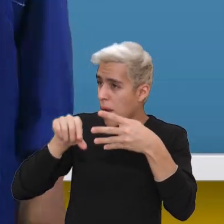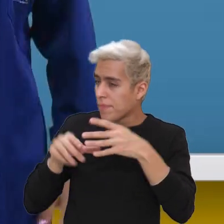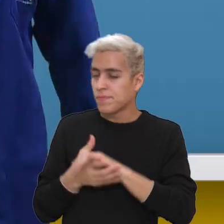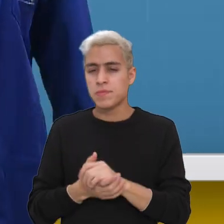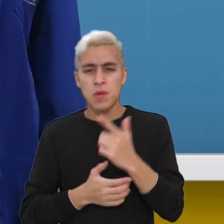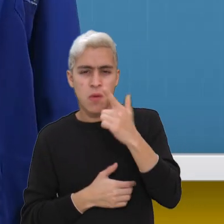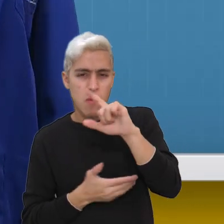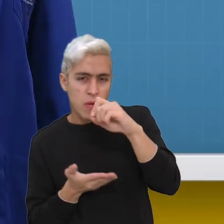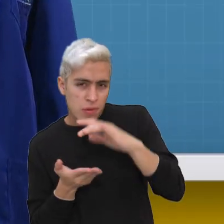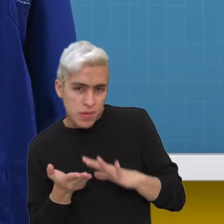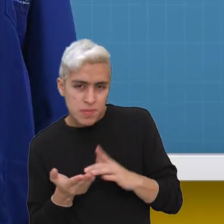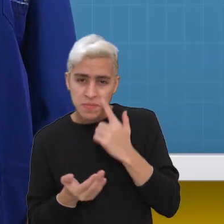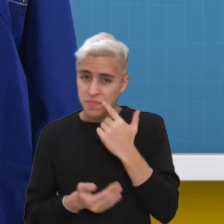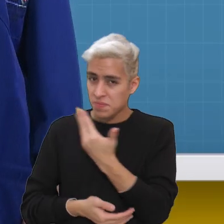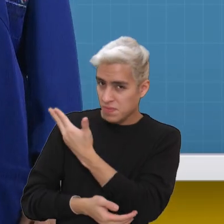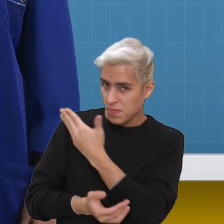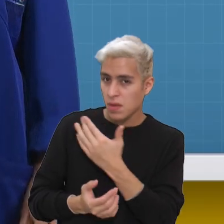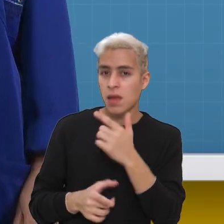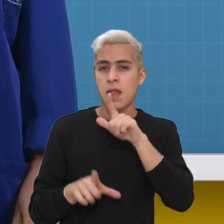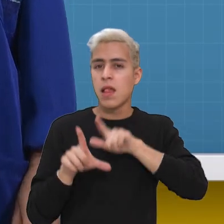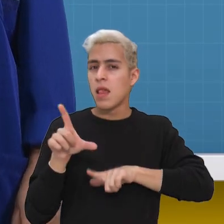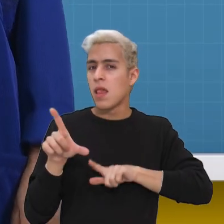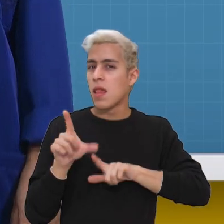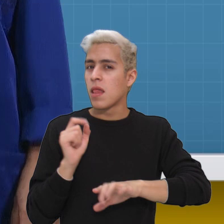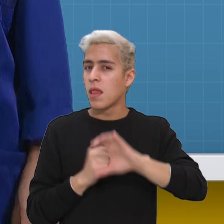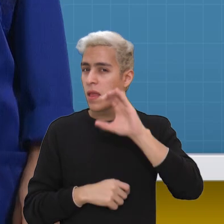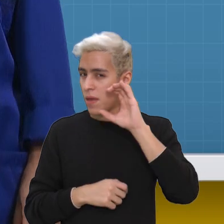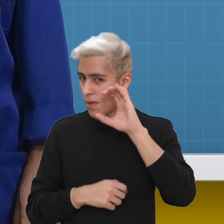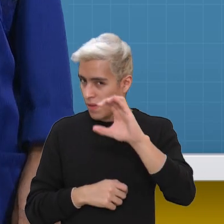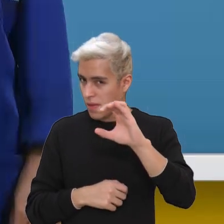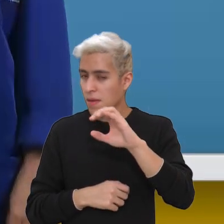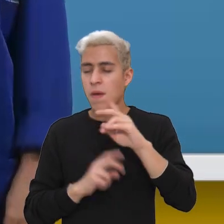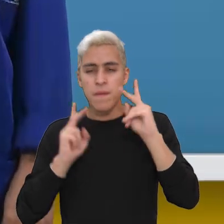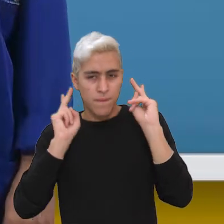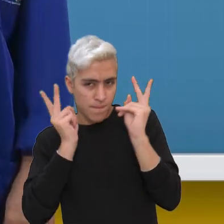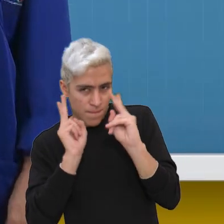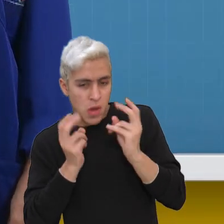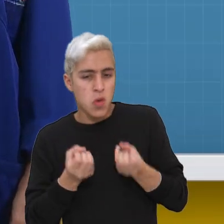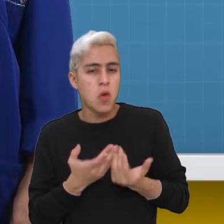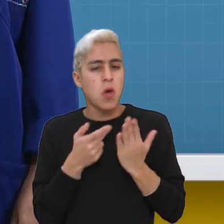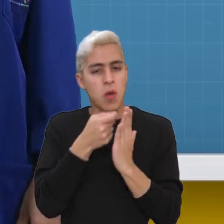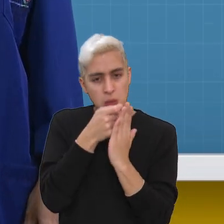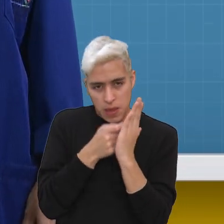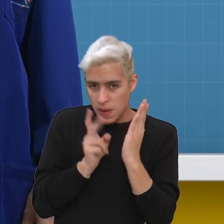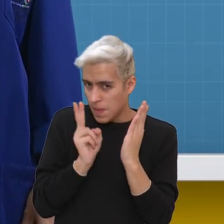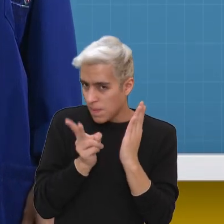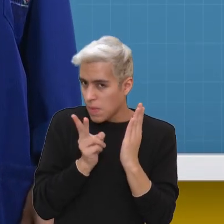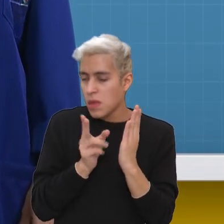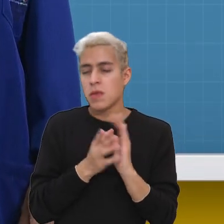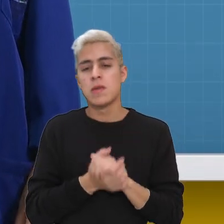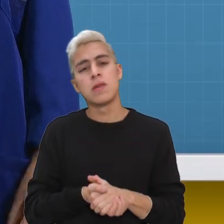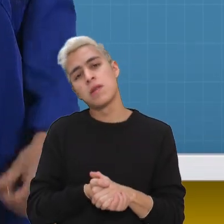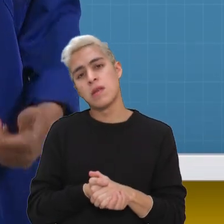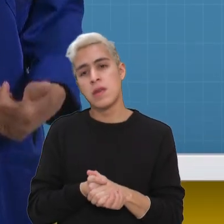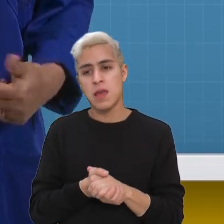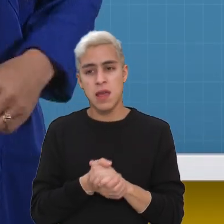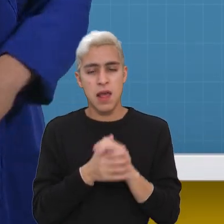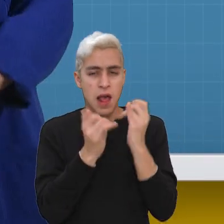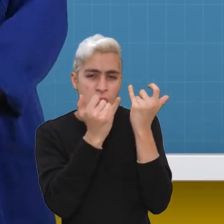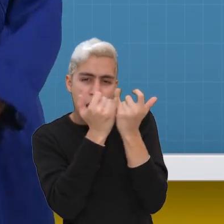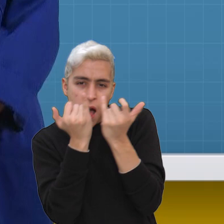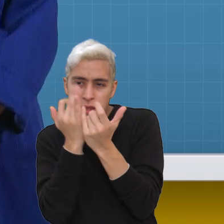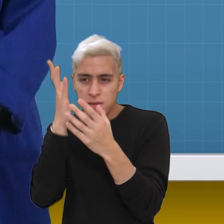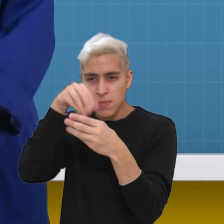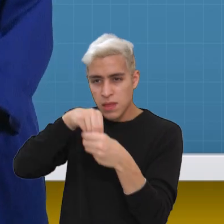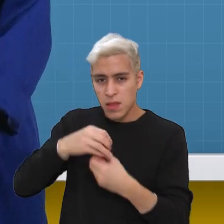outro exercício, professor Giz? Letra C, trabalhando com o mesmo poeminha ainda. A